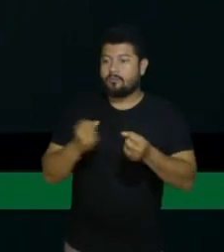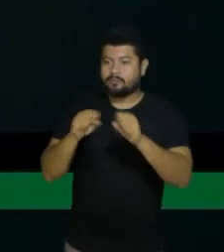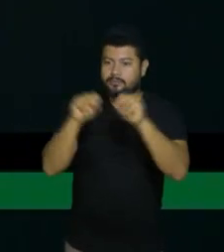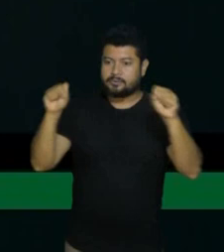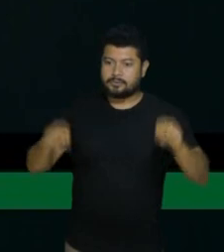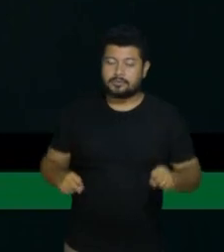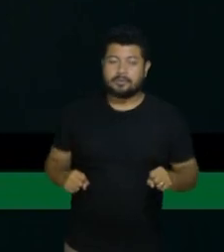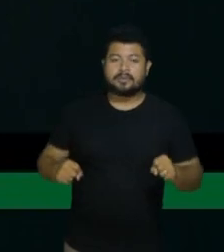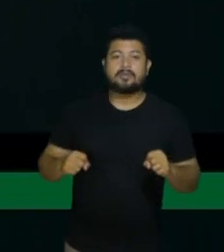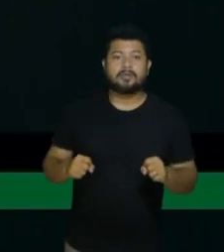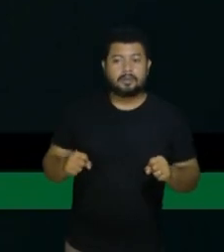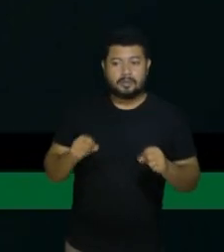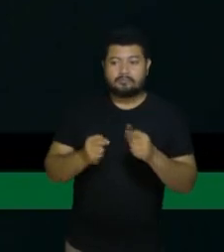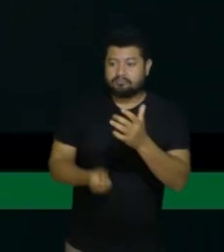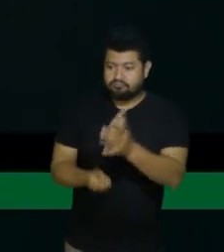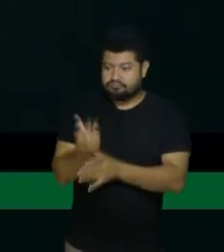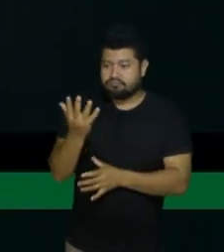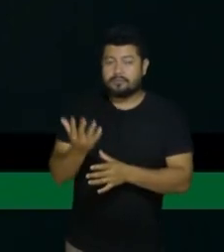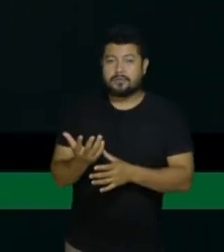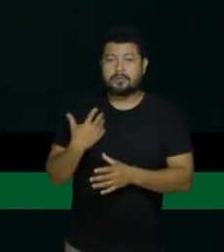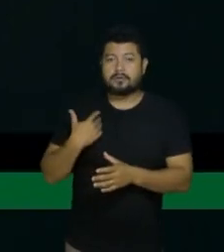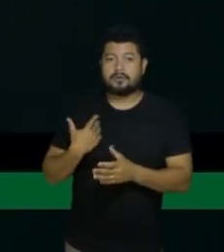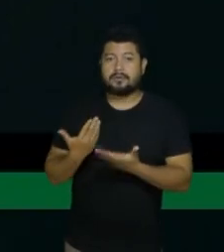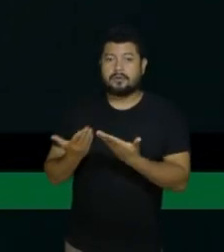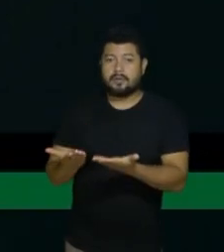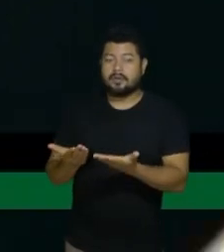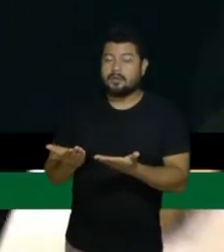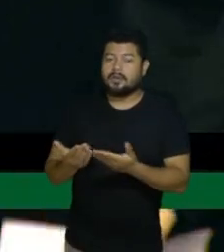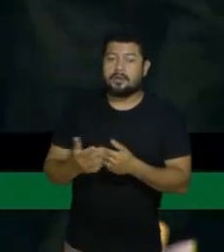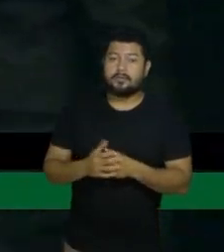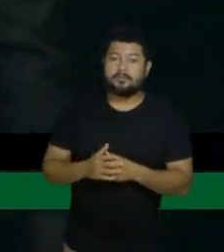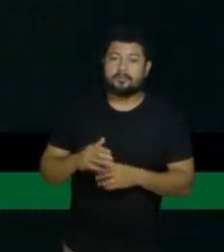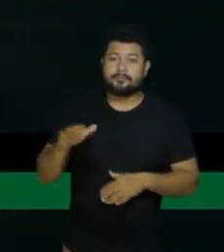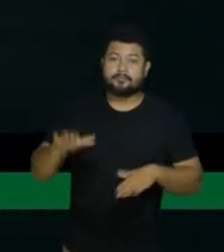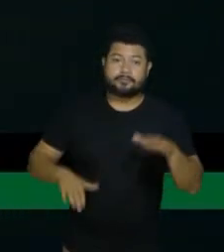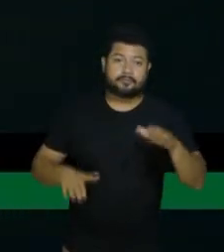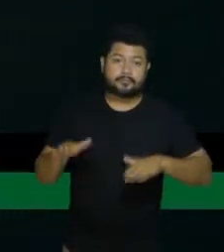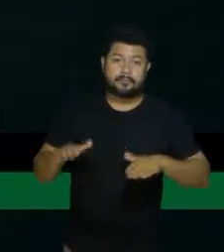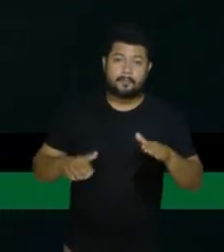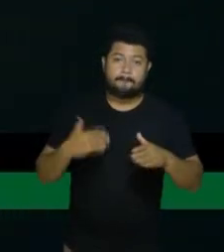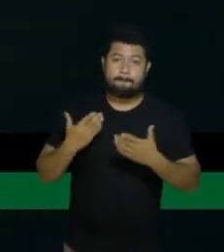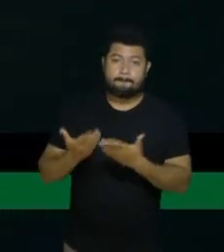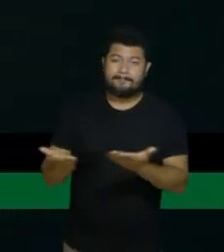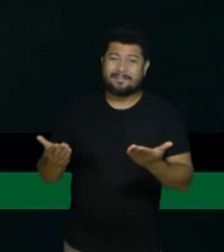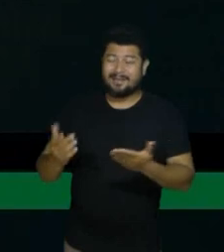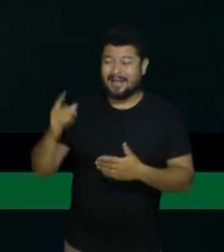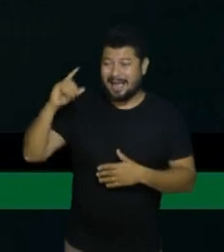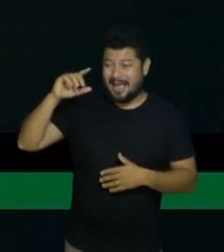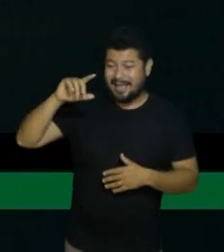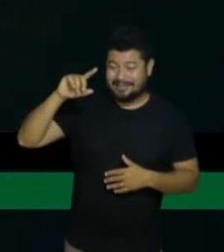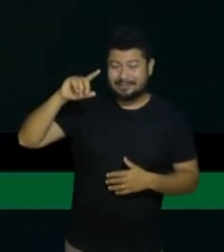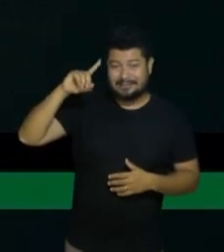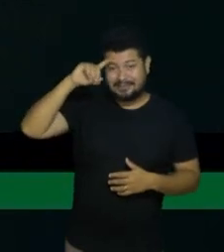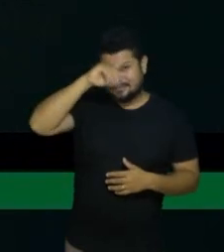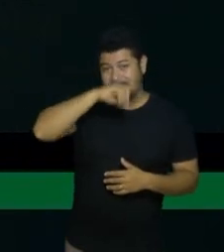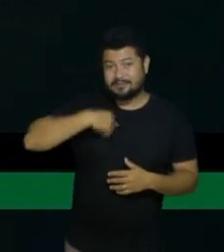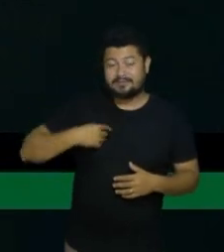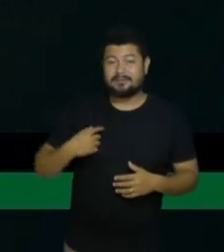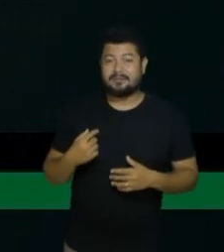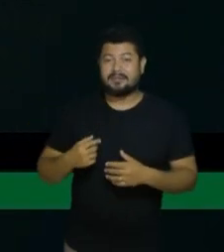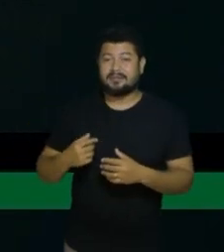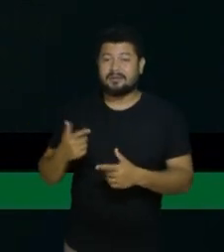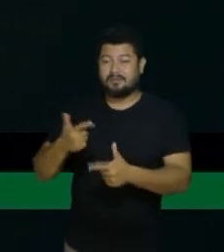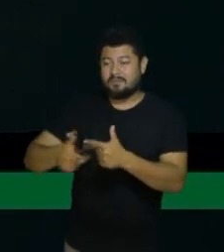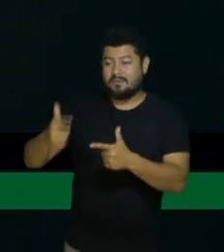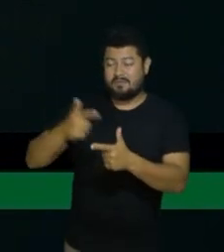prevenir as consequências que muitas vezes são drásticas alarmantes